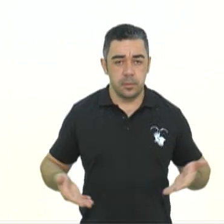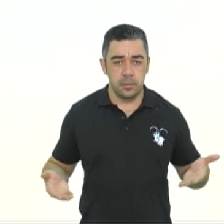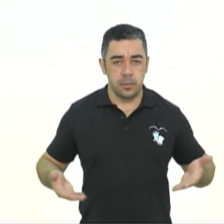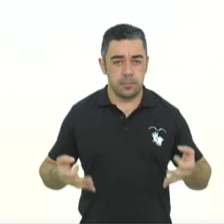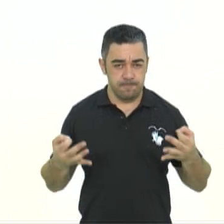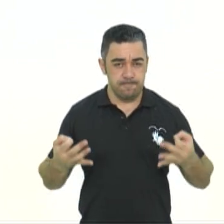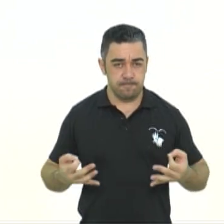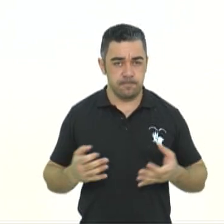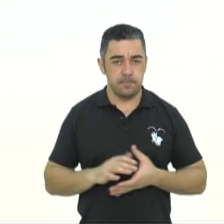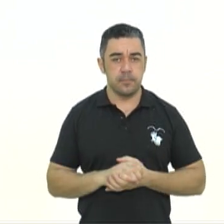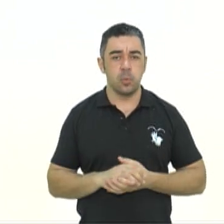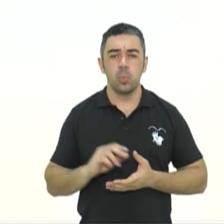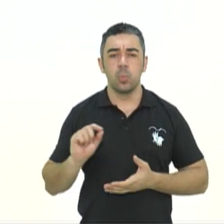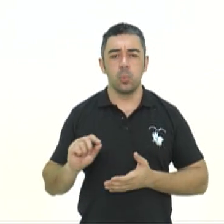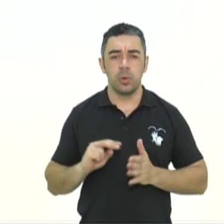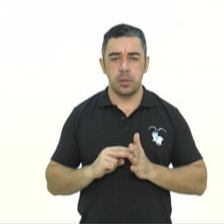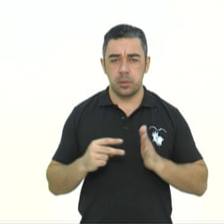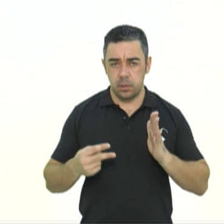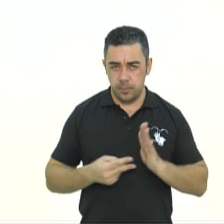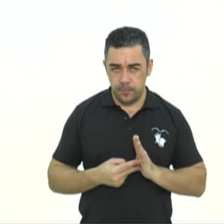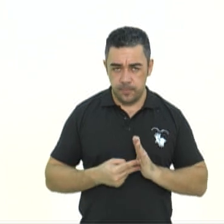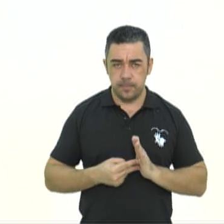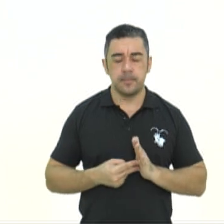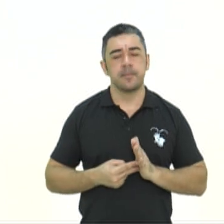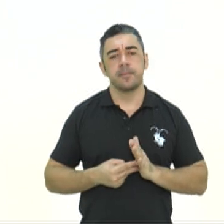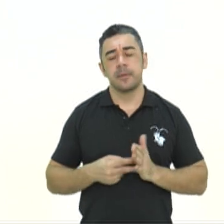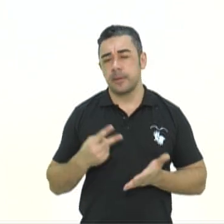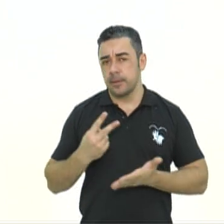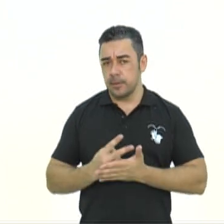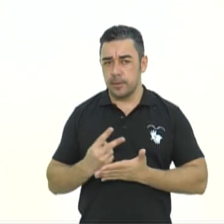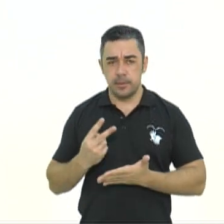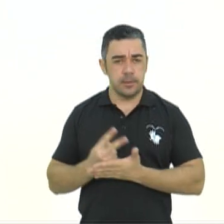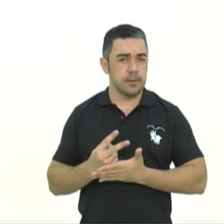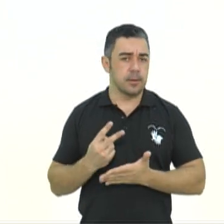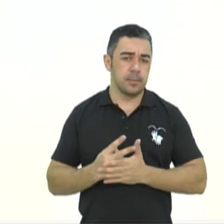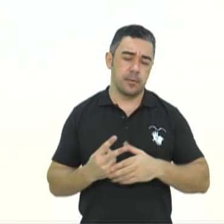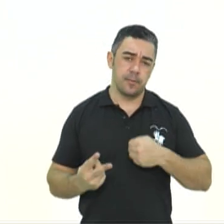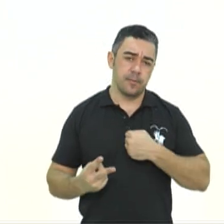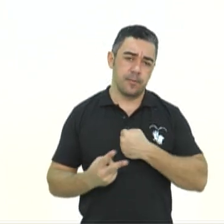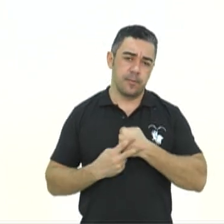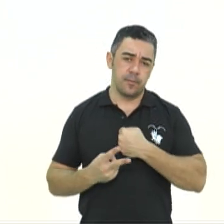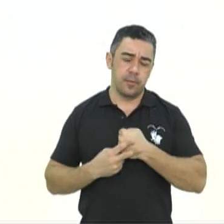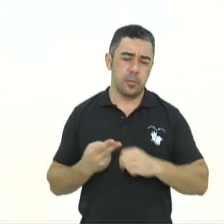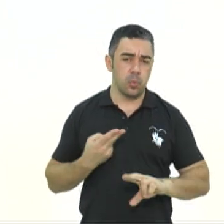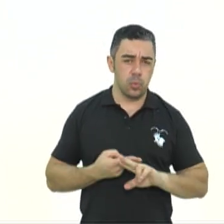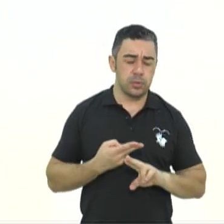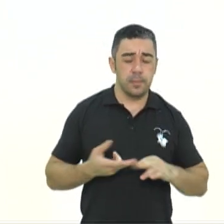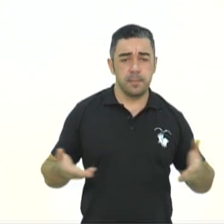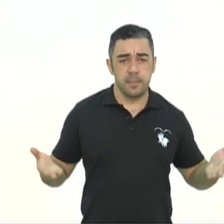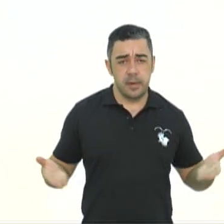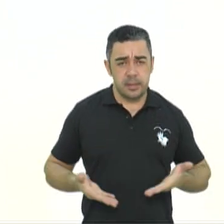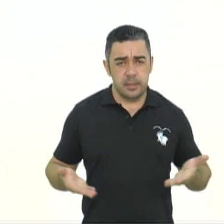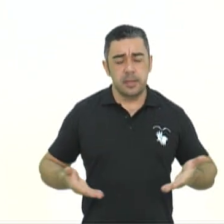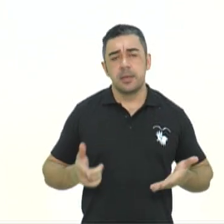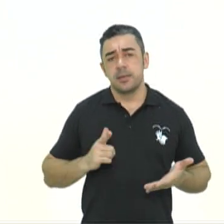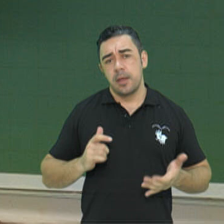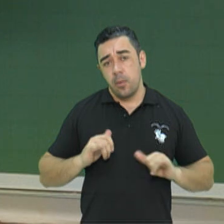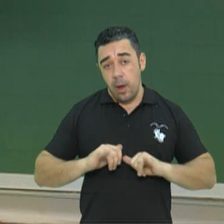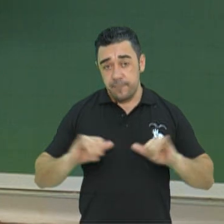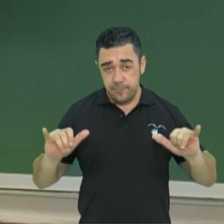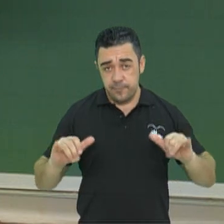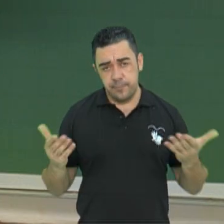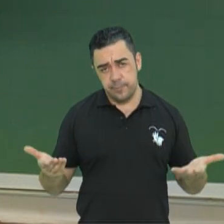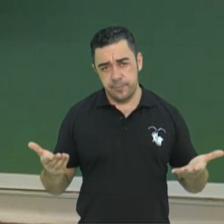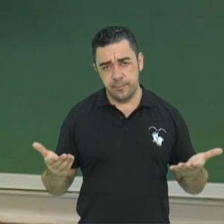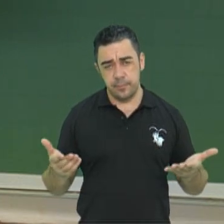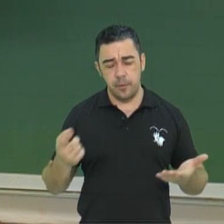Então, o que significa isso? Então, sempre o verbo, quando ele é utilizado no presente, ele tem uma mensagem, né,